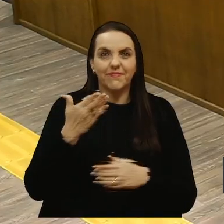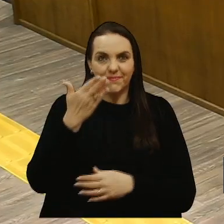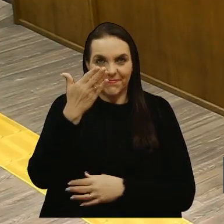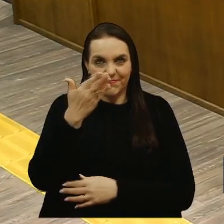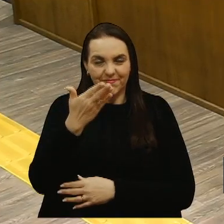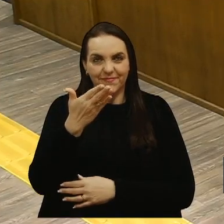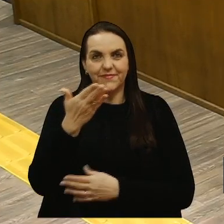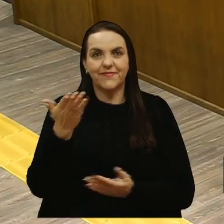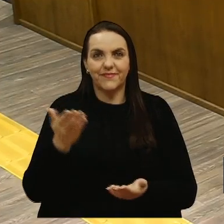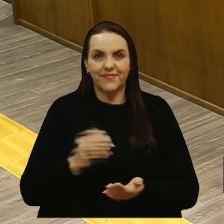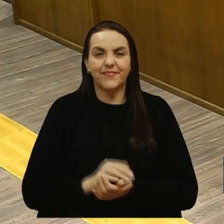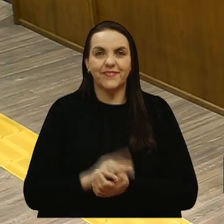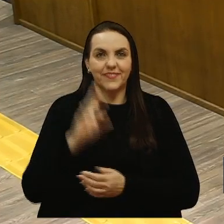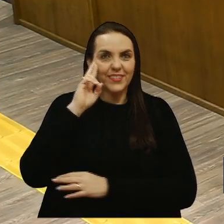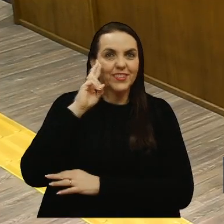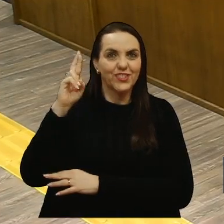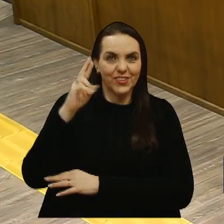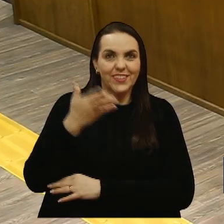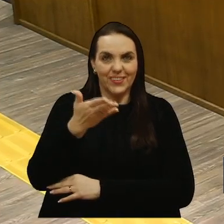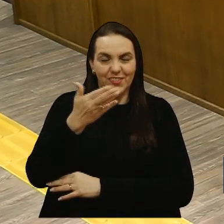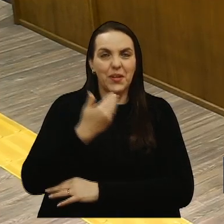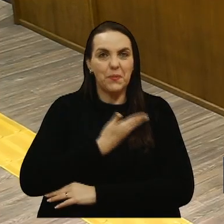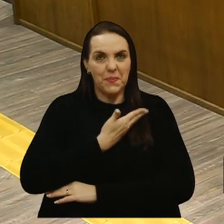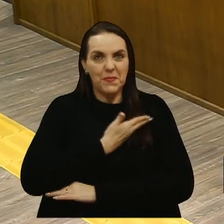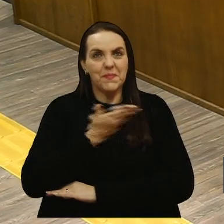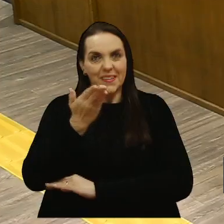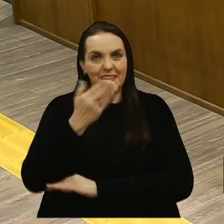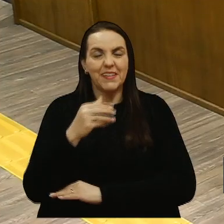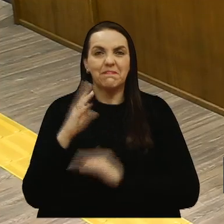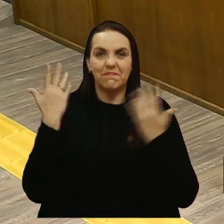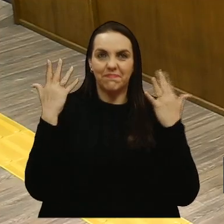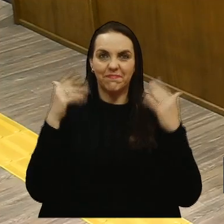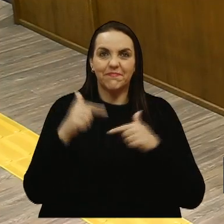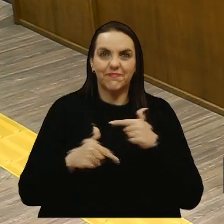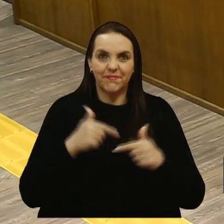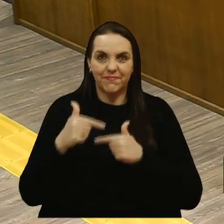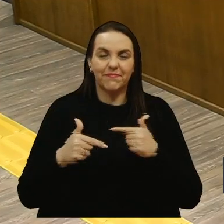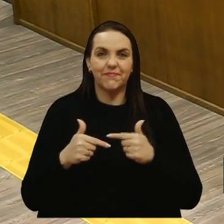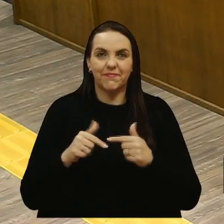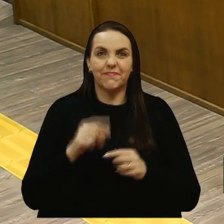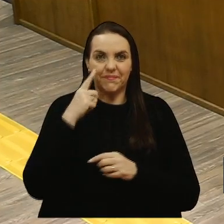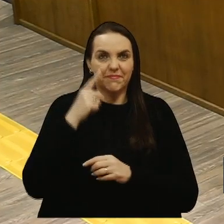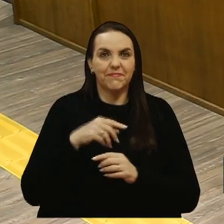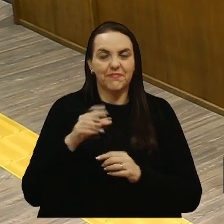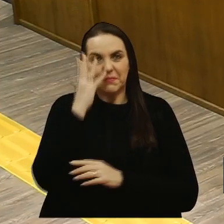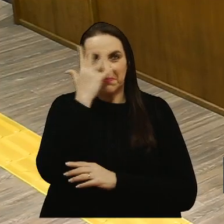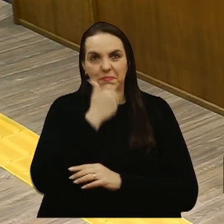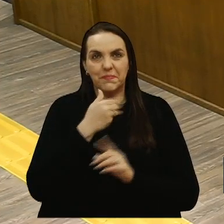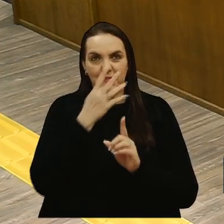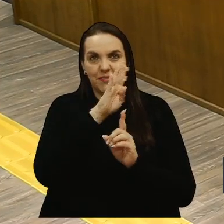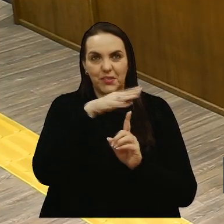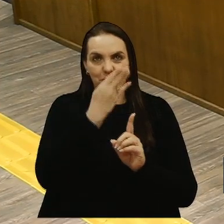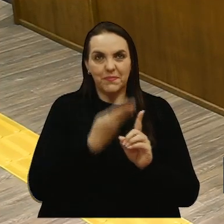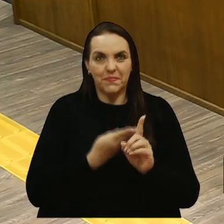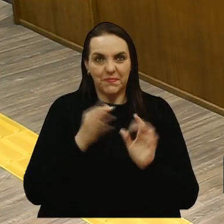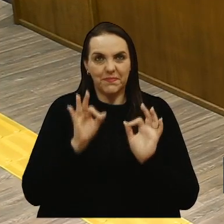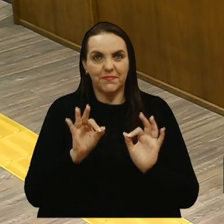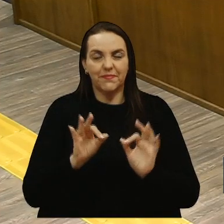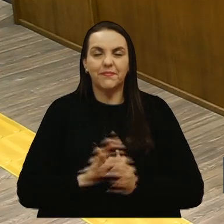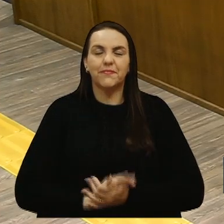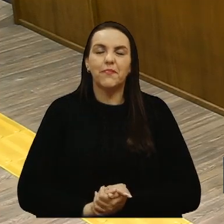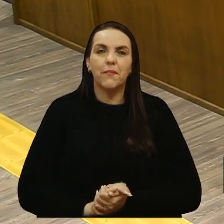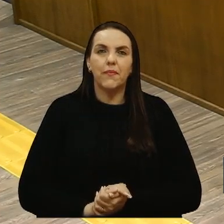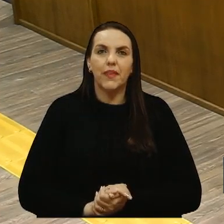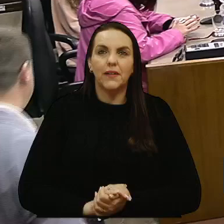Ah, tá aqui, a diretora, a prof. Ana, minha amiga, parabéns pelo trabalho, logo mais uma bela e justa homenagem. Com a palavra,